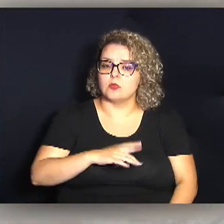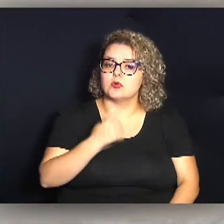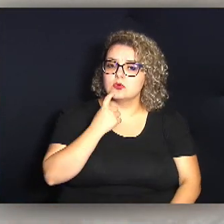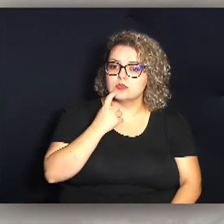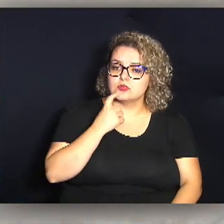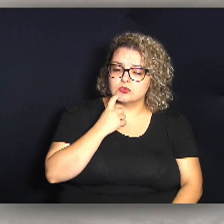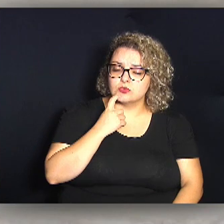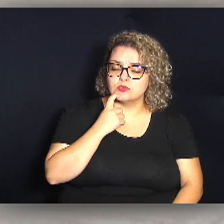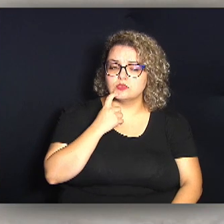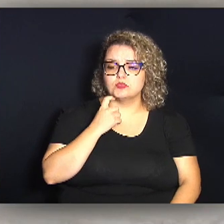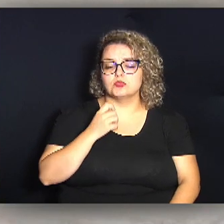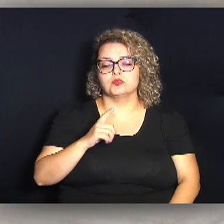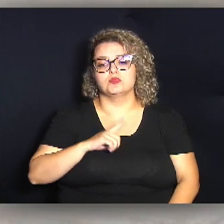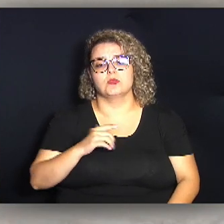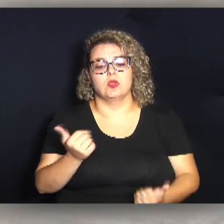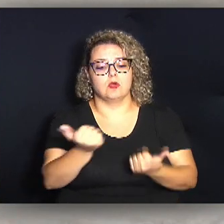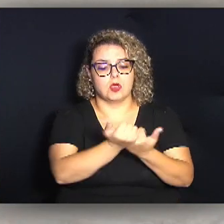cargos